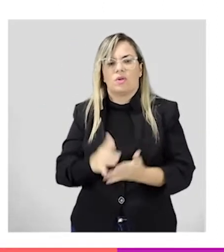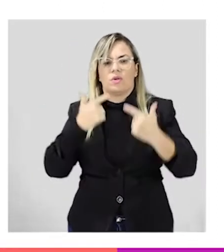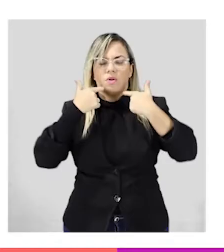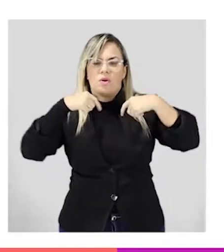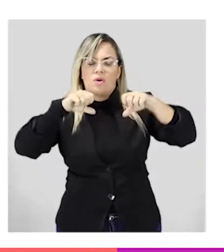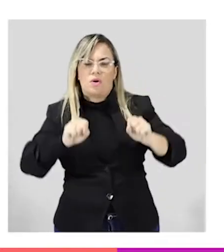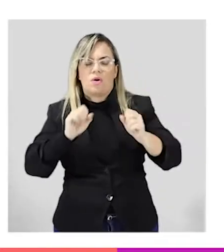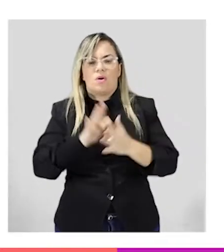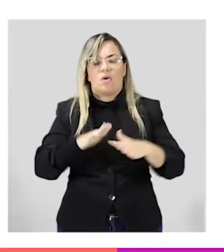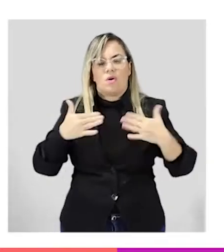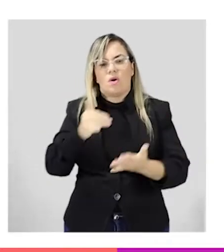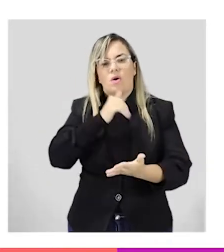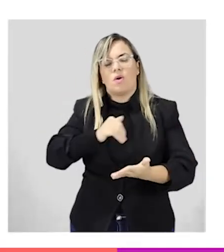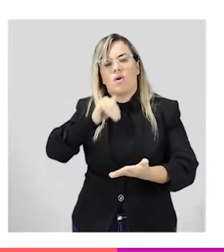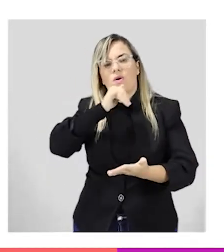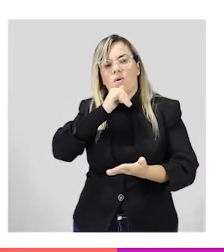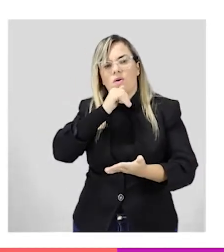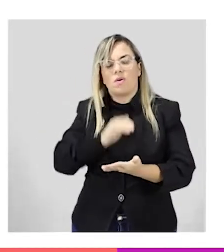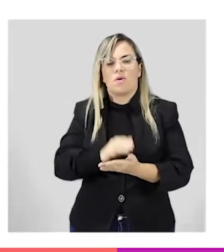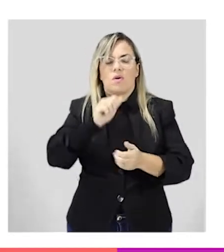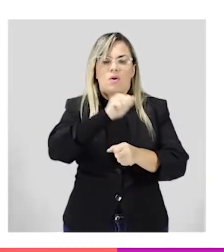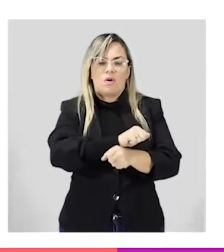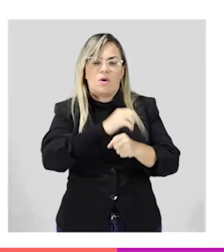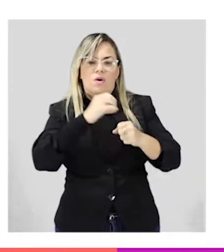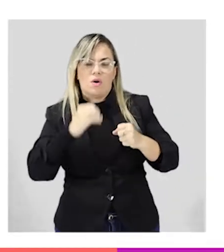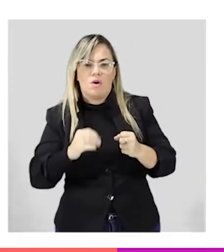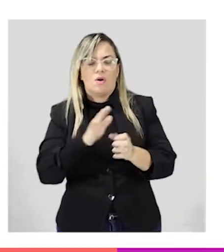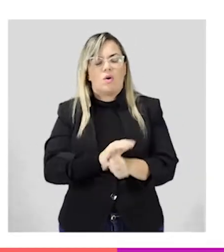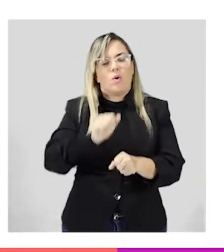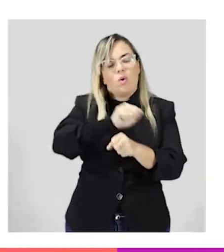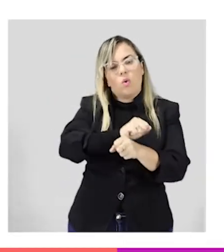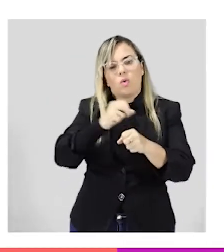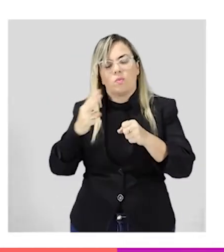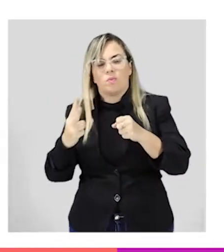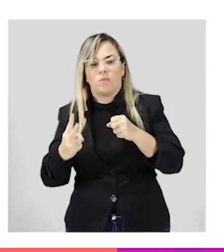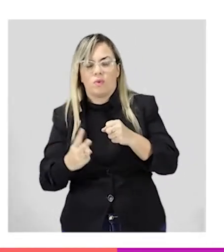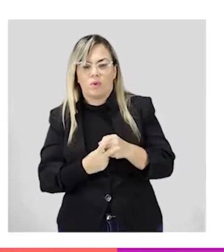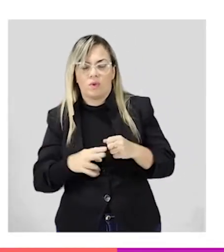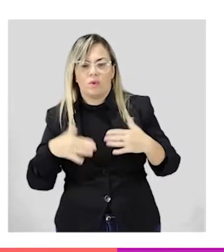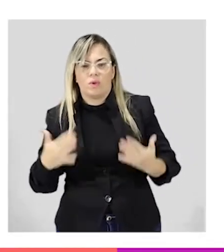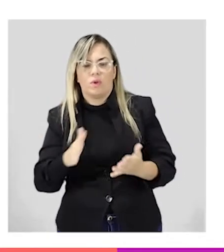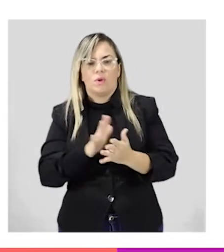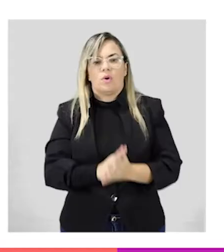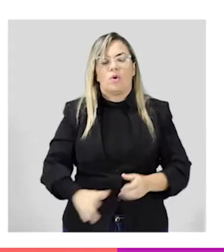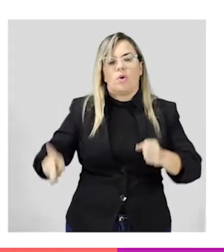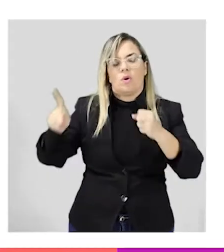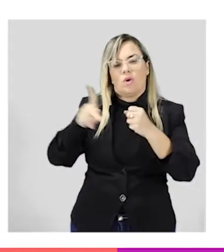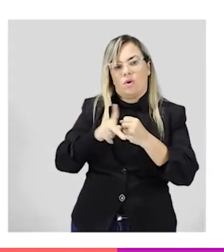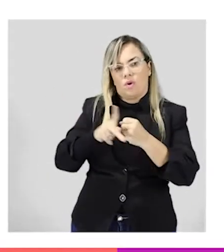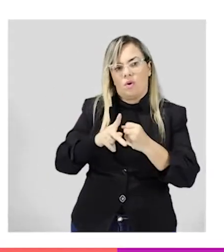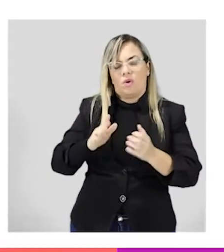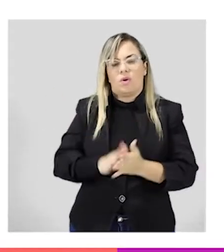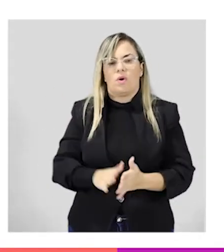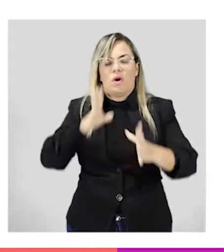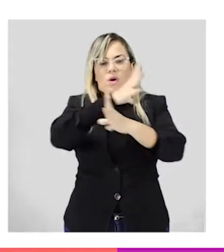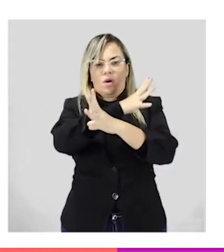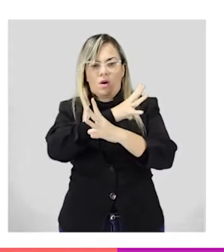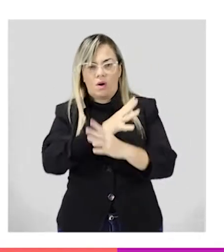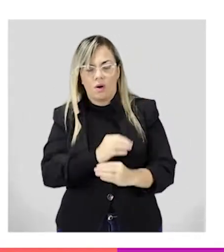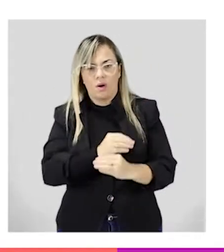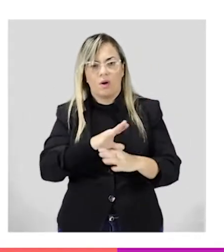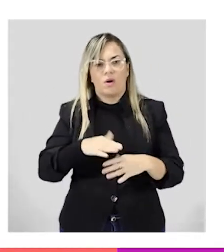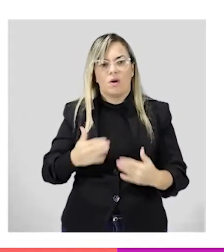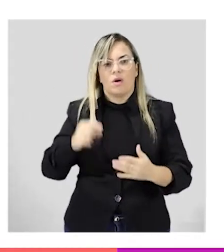exemplo, os artigos, os advérbios, os pronomes, as conjunções e